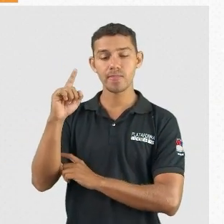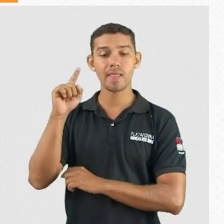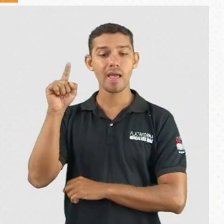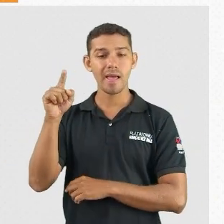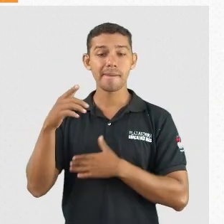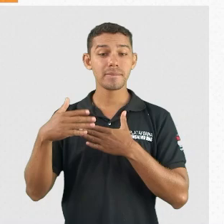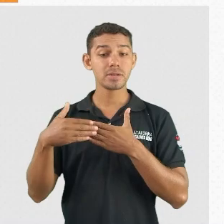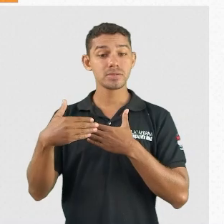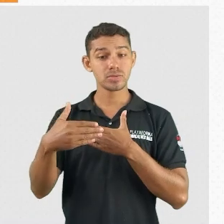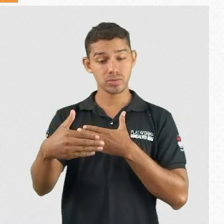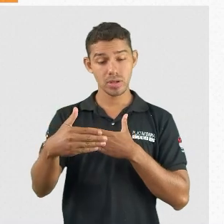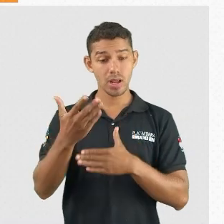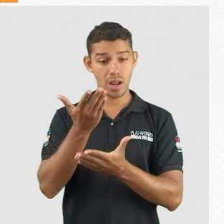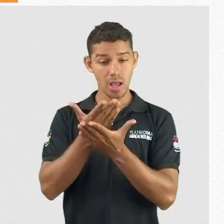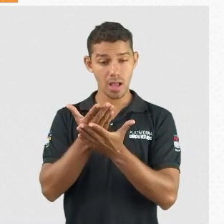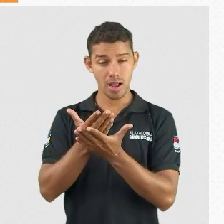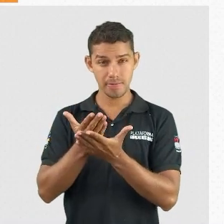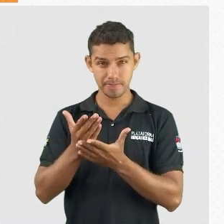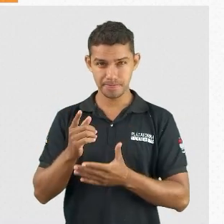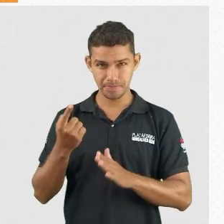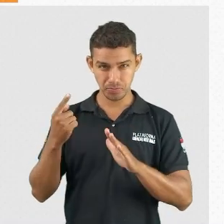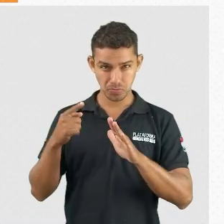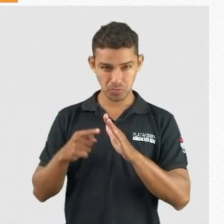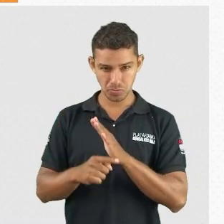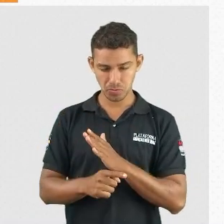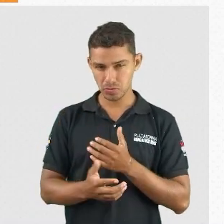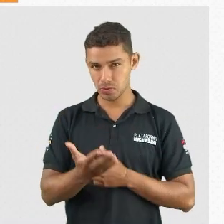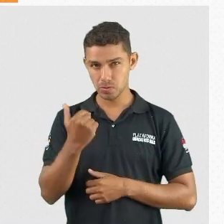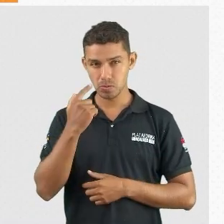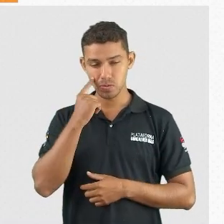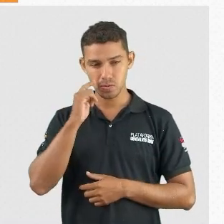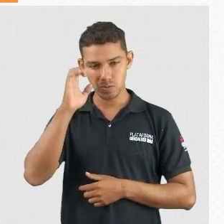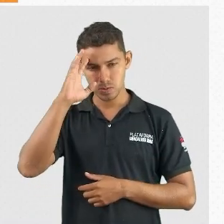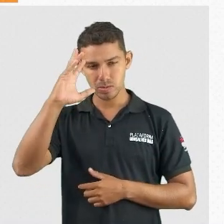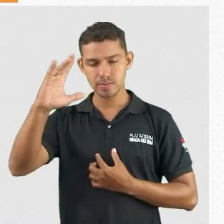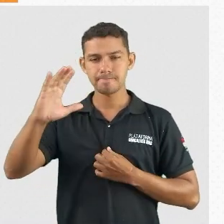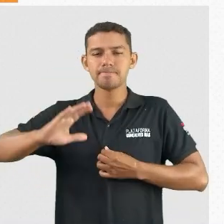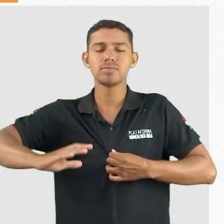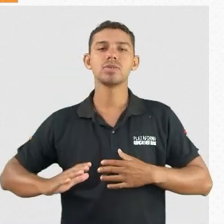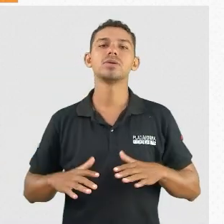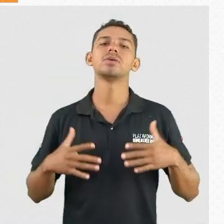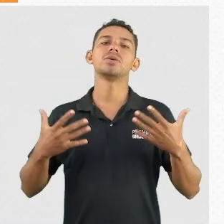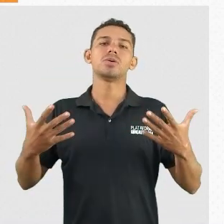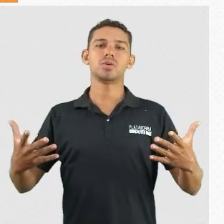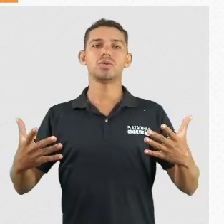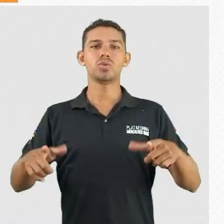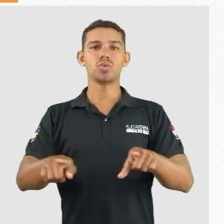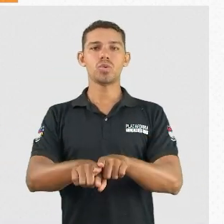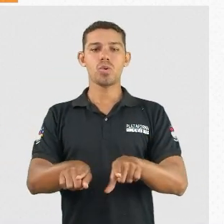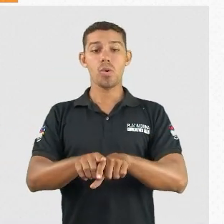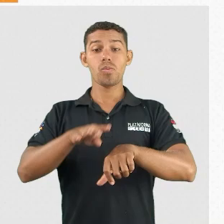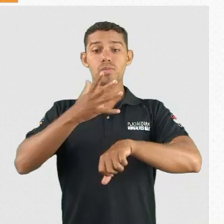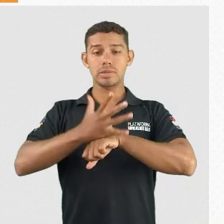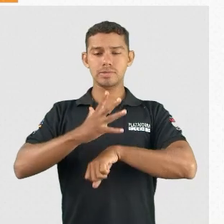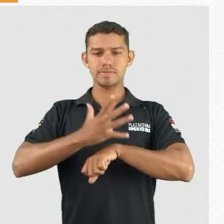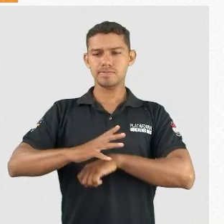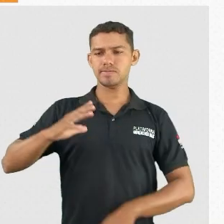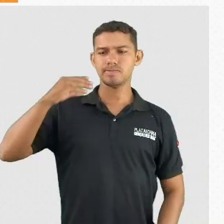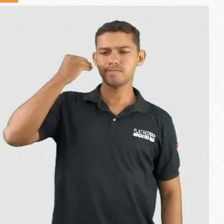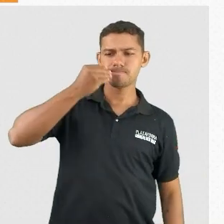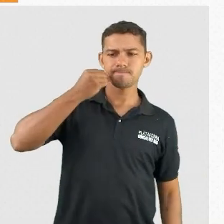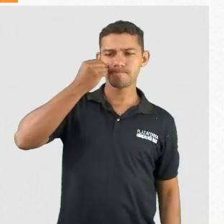partir dessa aula aqui agora, tá? Então, que práticas e saberes dos seus mais velhos ou da